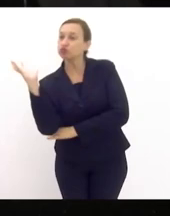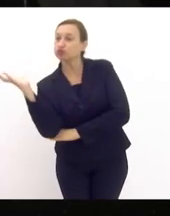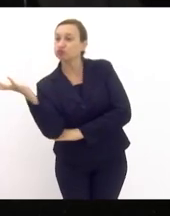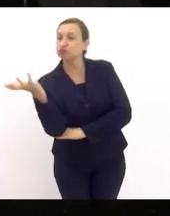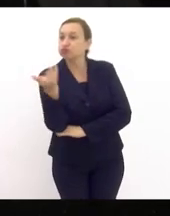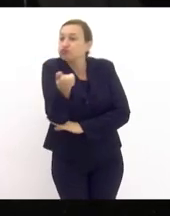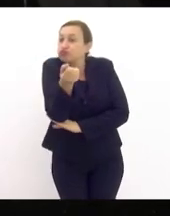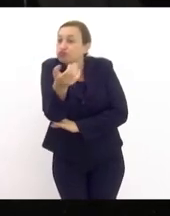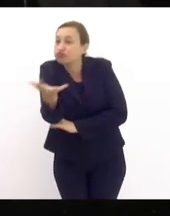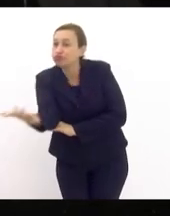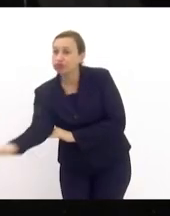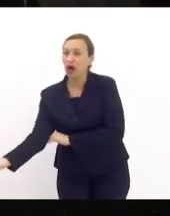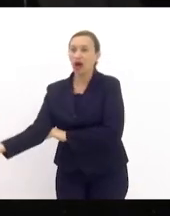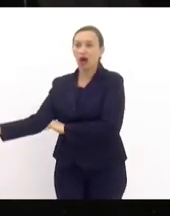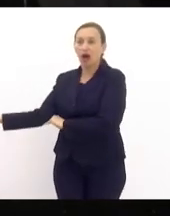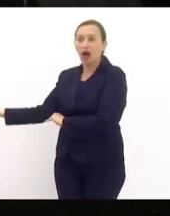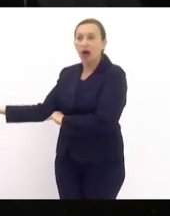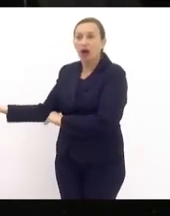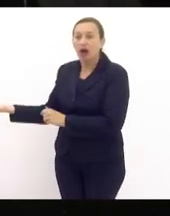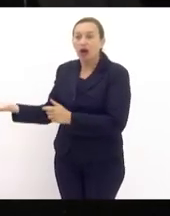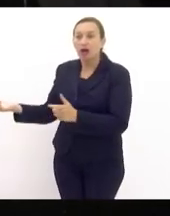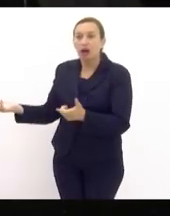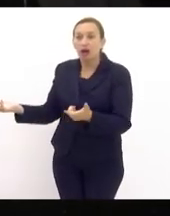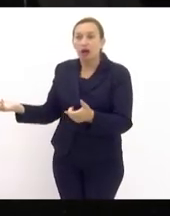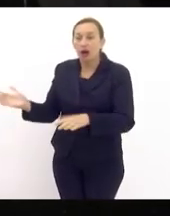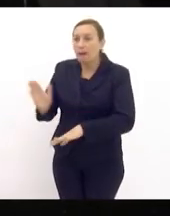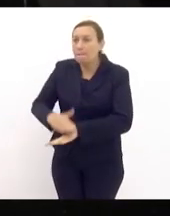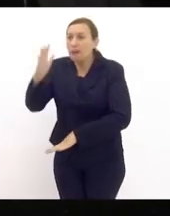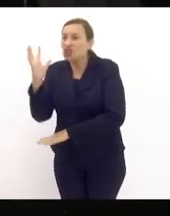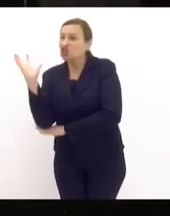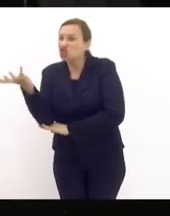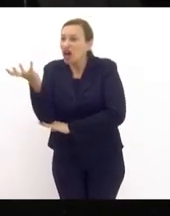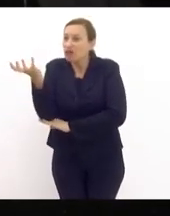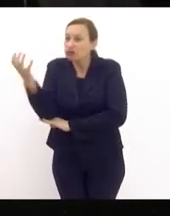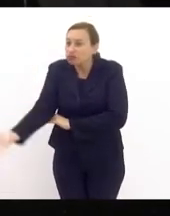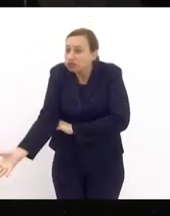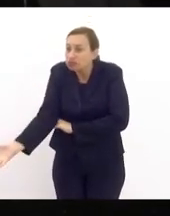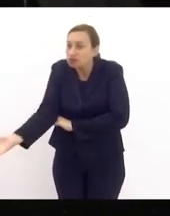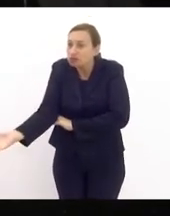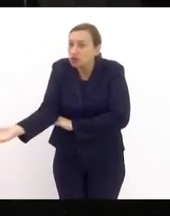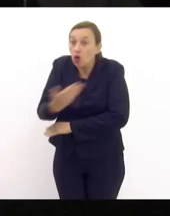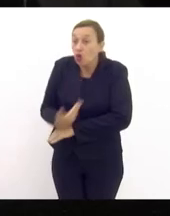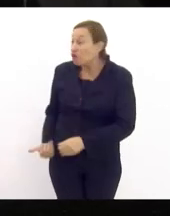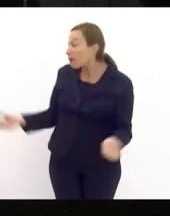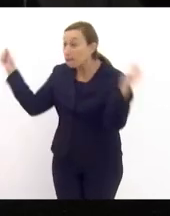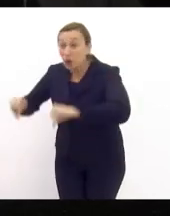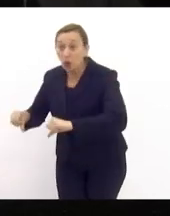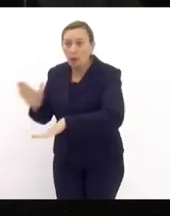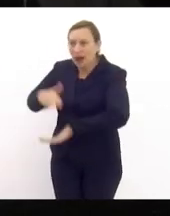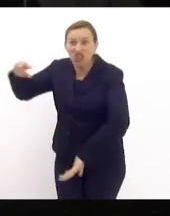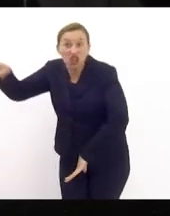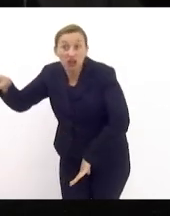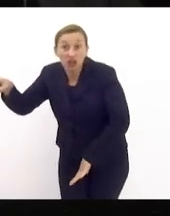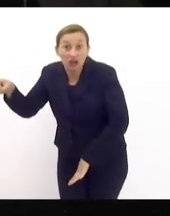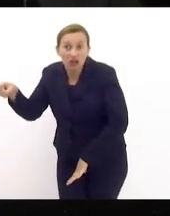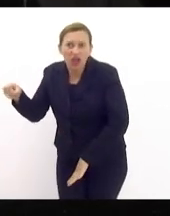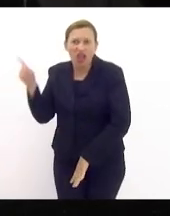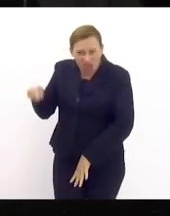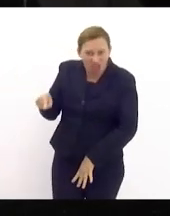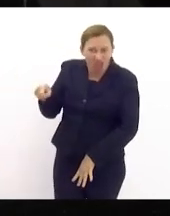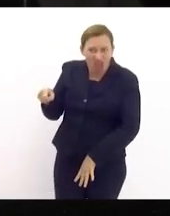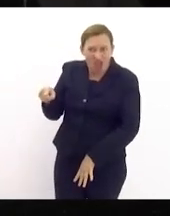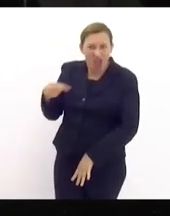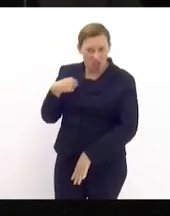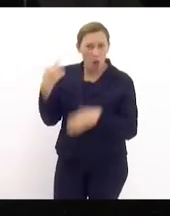2 meses consecutivos. Que eles disseram que iam consertar no governo deles está pior. É isso que eu